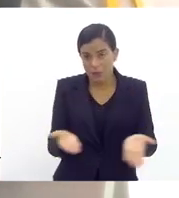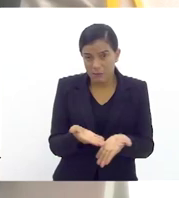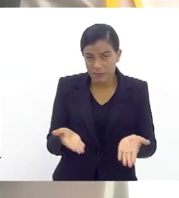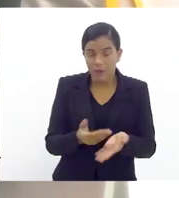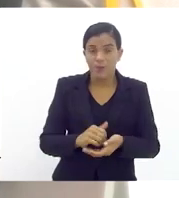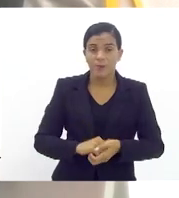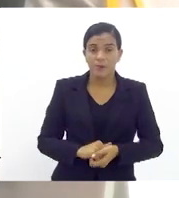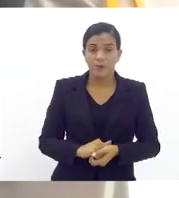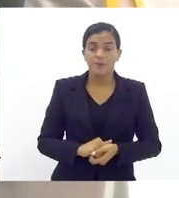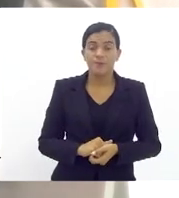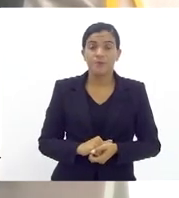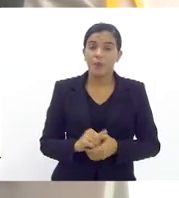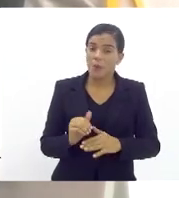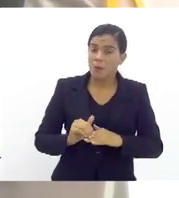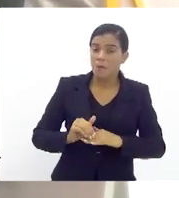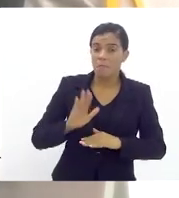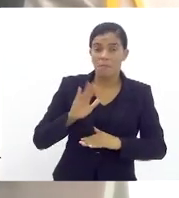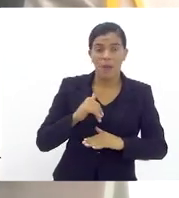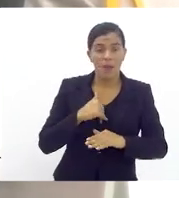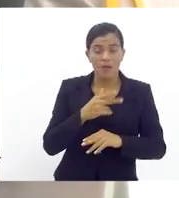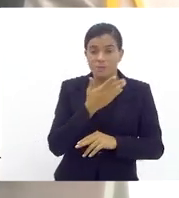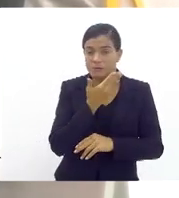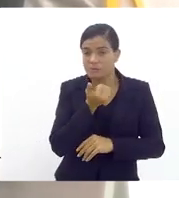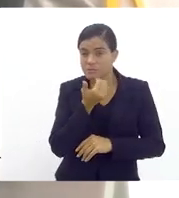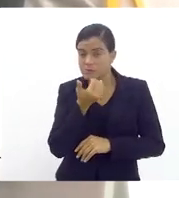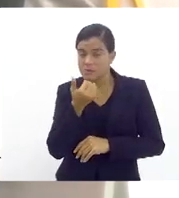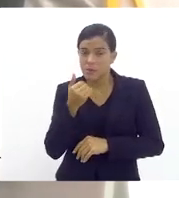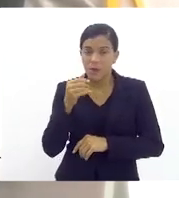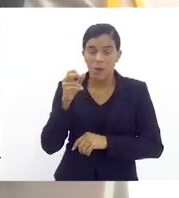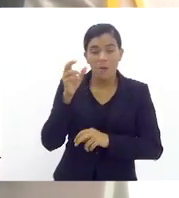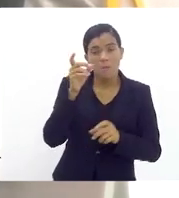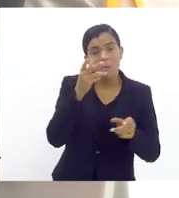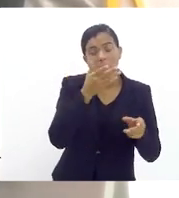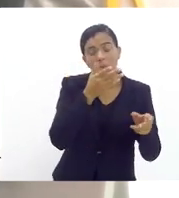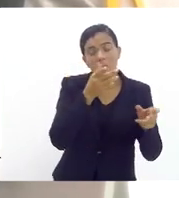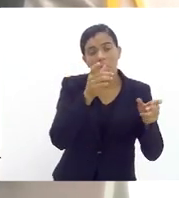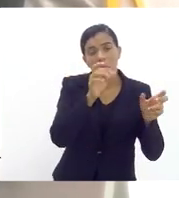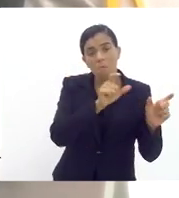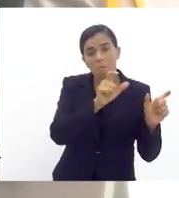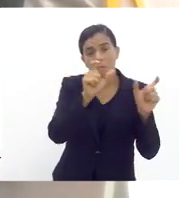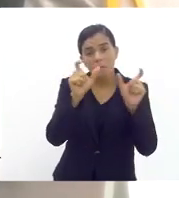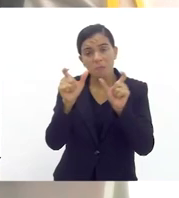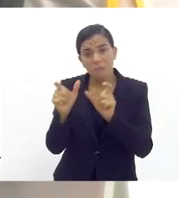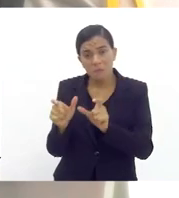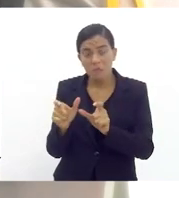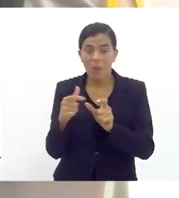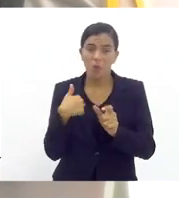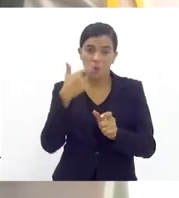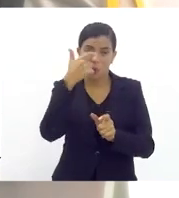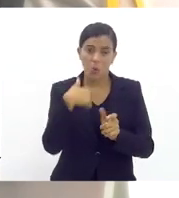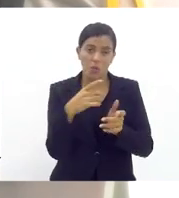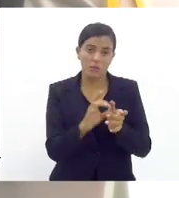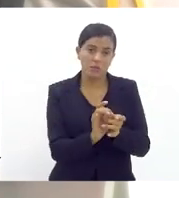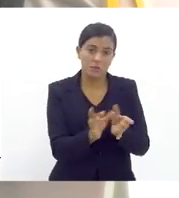eu estou muito mais aqui como ouvinte, coloco à disposição do núcleo, né?